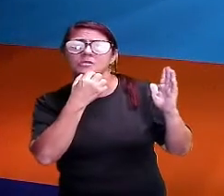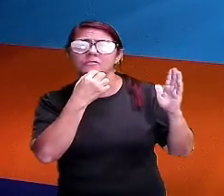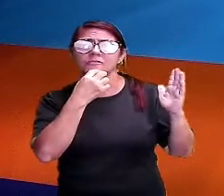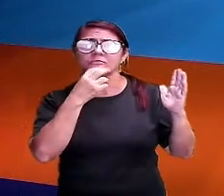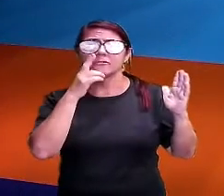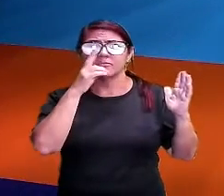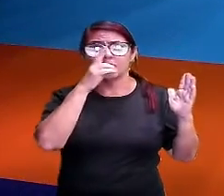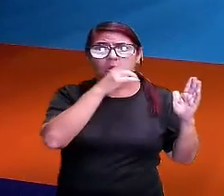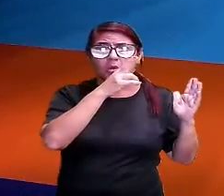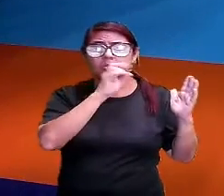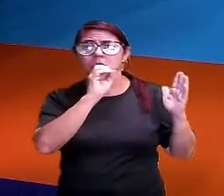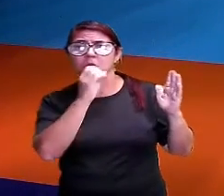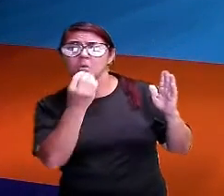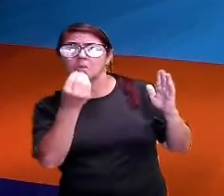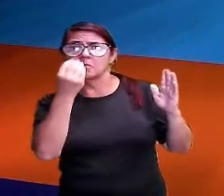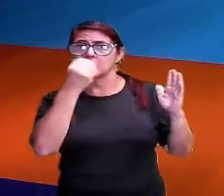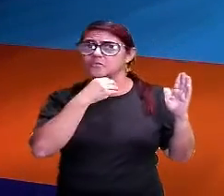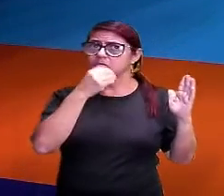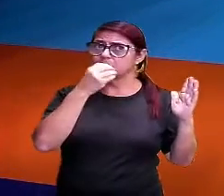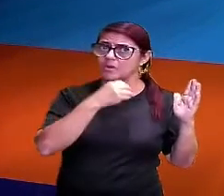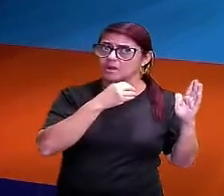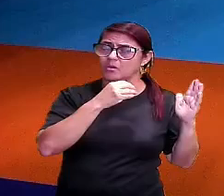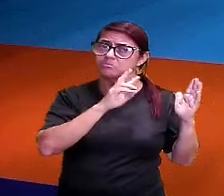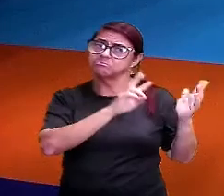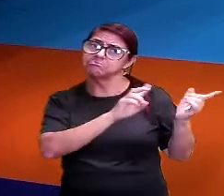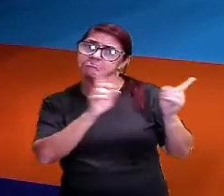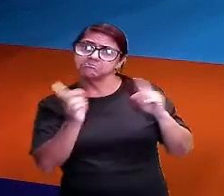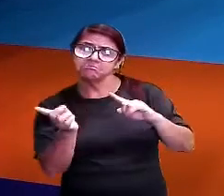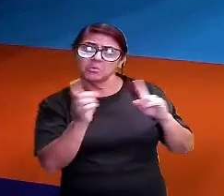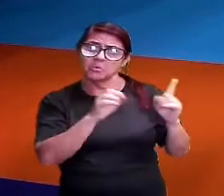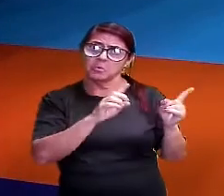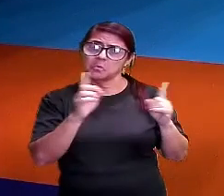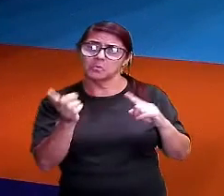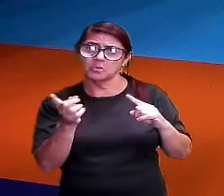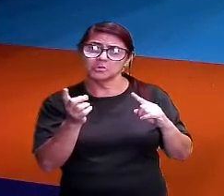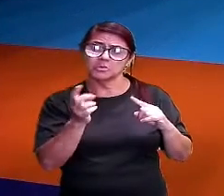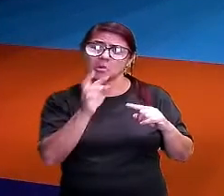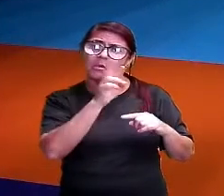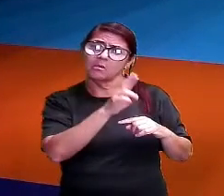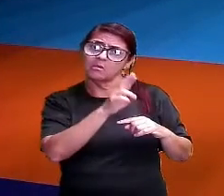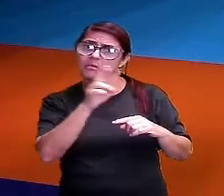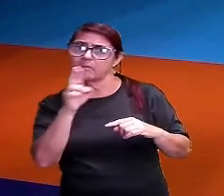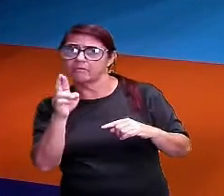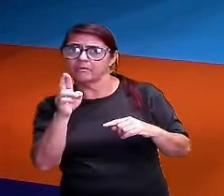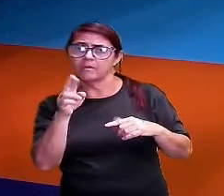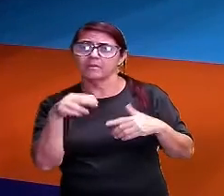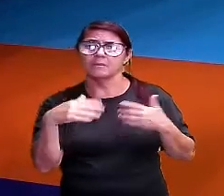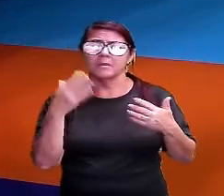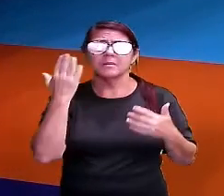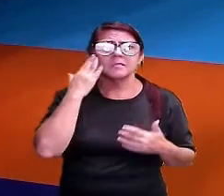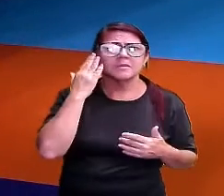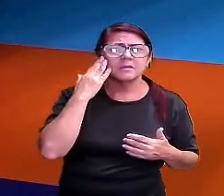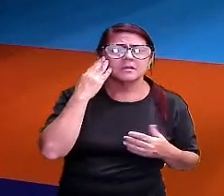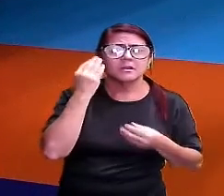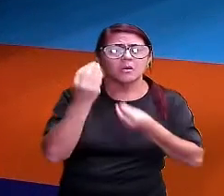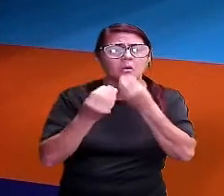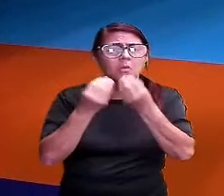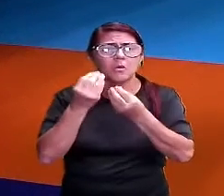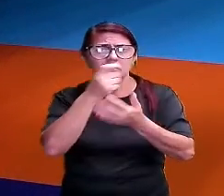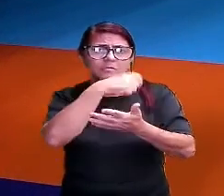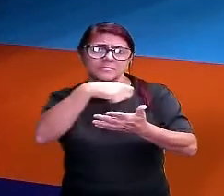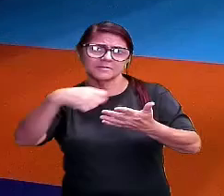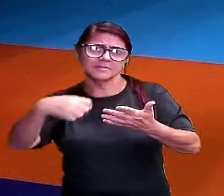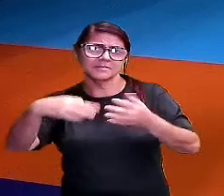com dois R's no som forte, para entender e compreender alguma palavra que você já ouviu